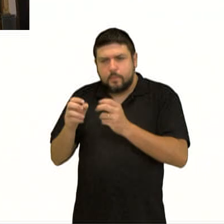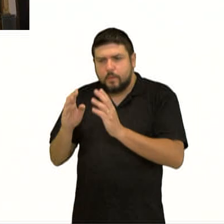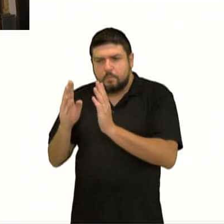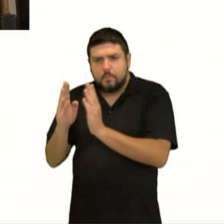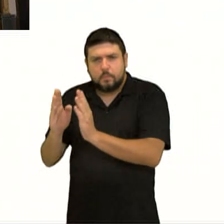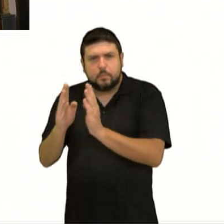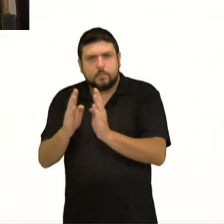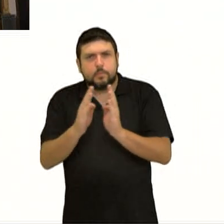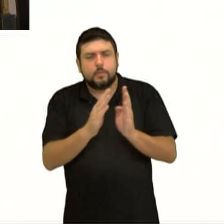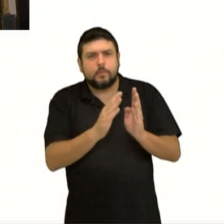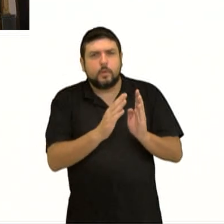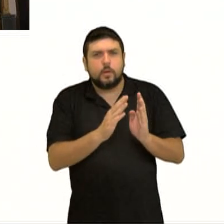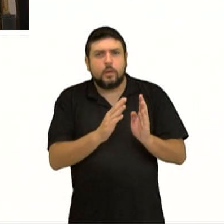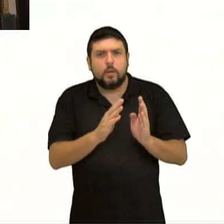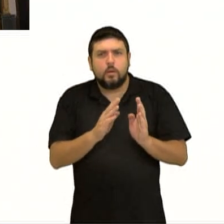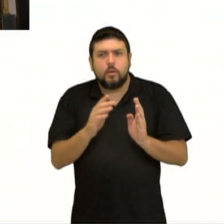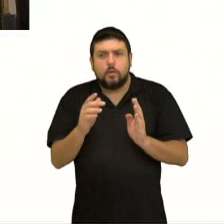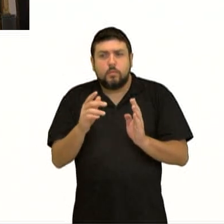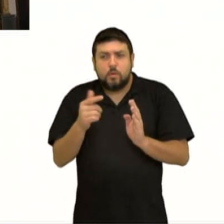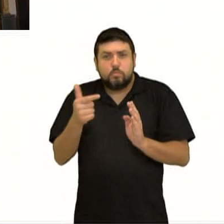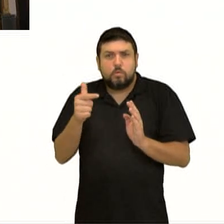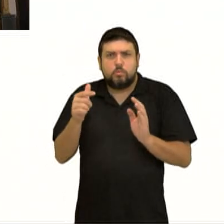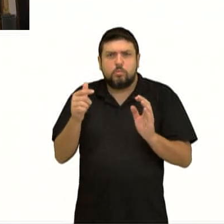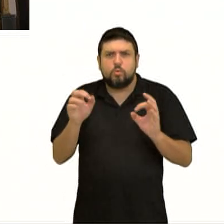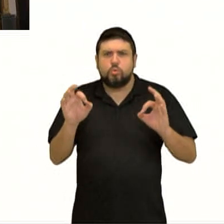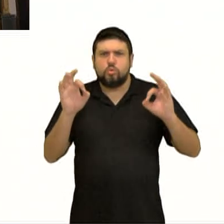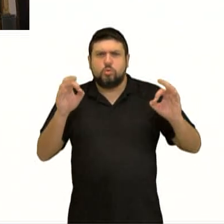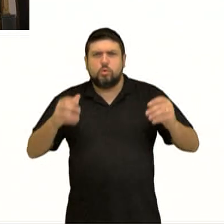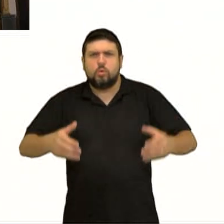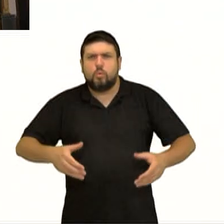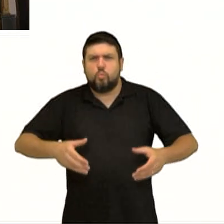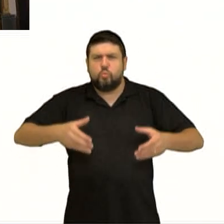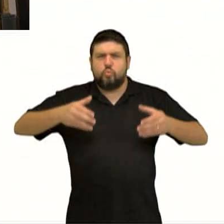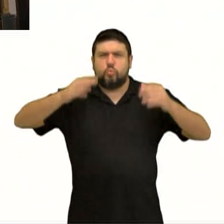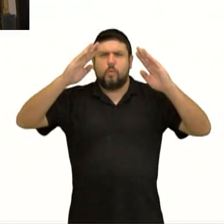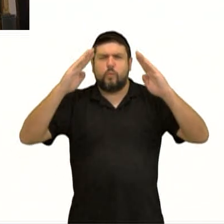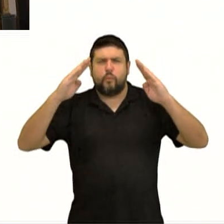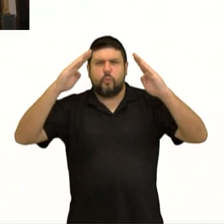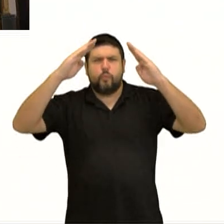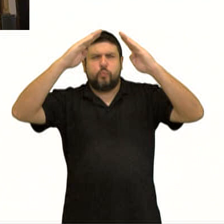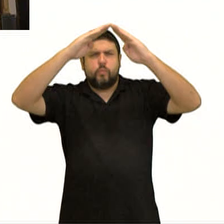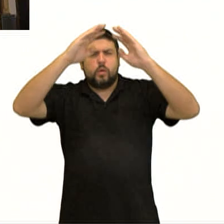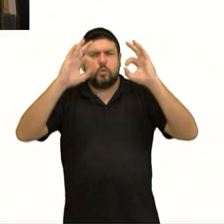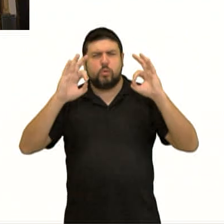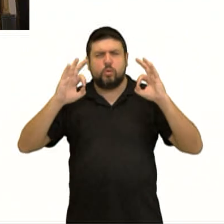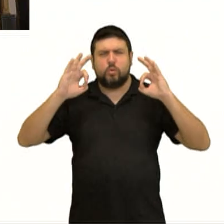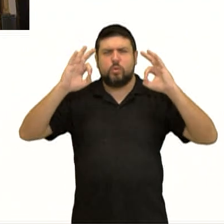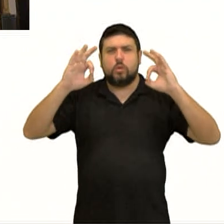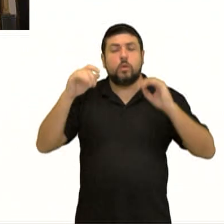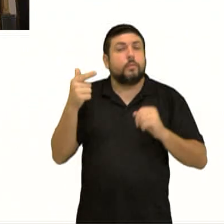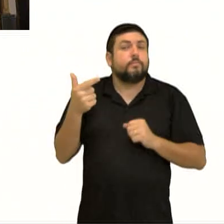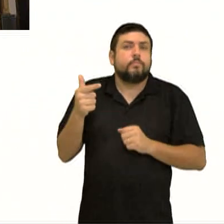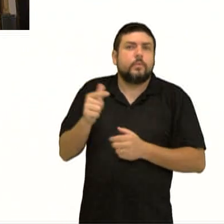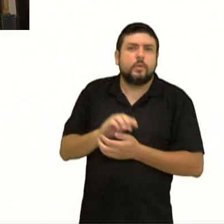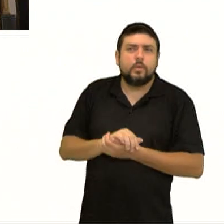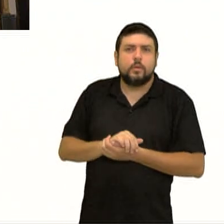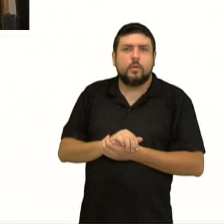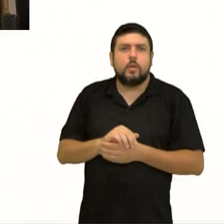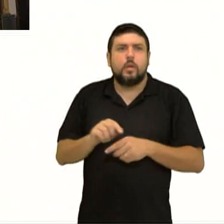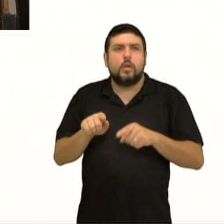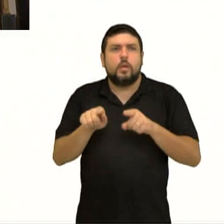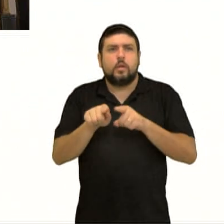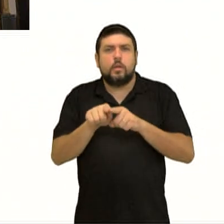não tem aquela pomposidade das torres, né? Duas torres, aqui no caso não tem duas torres, né? Os tetos